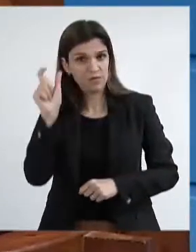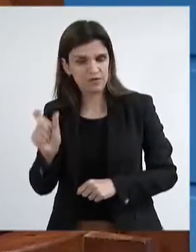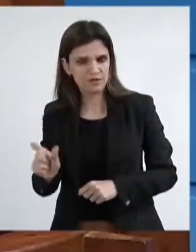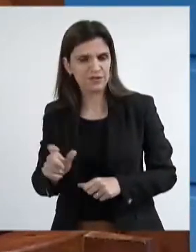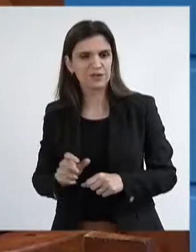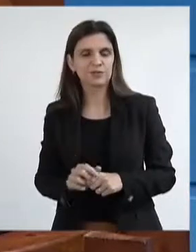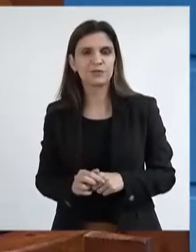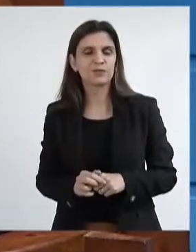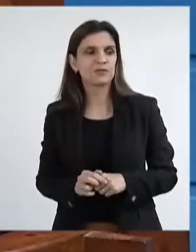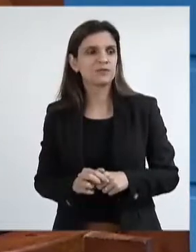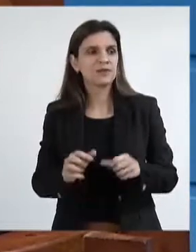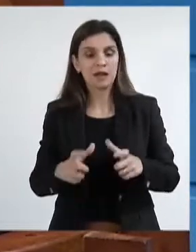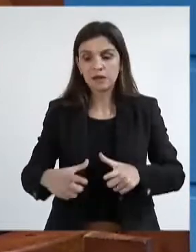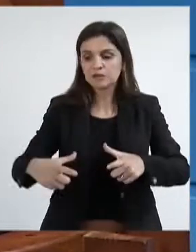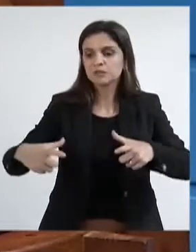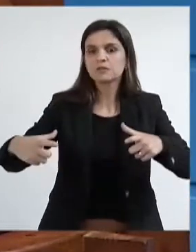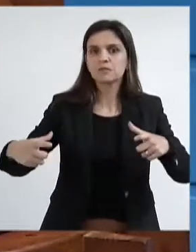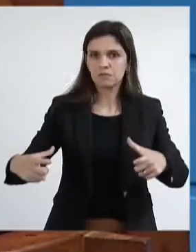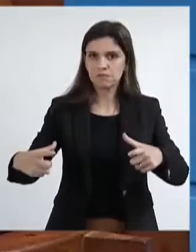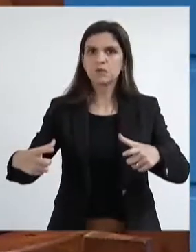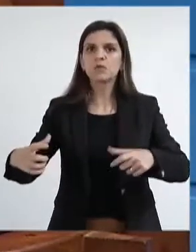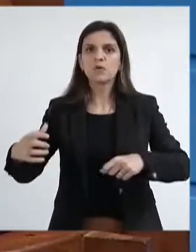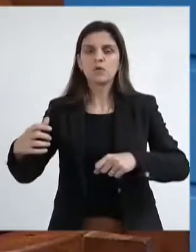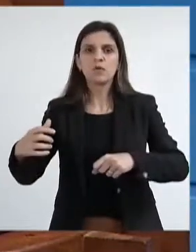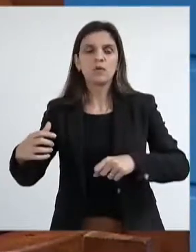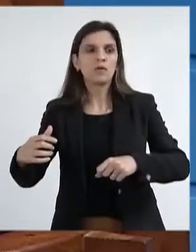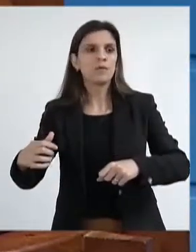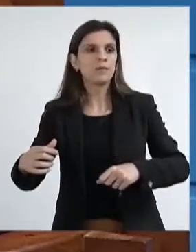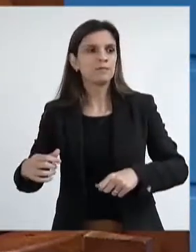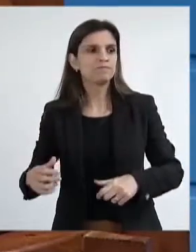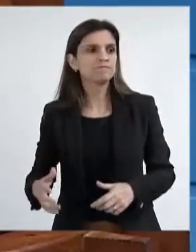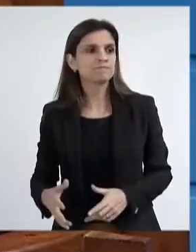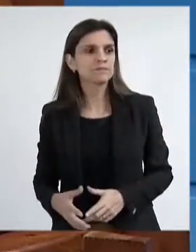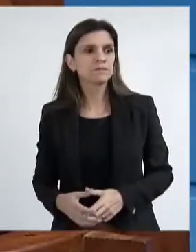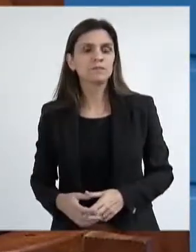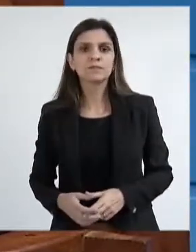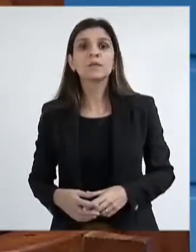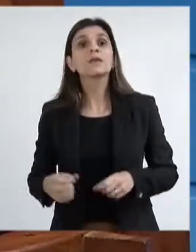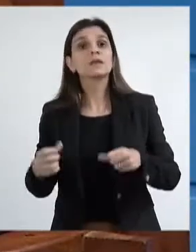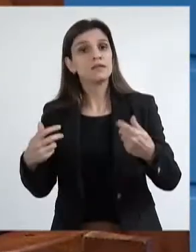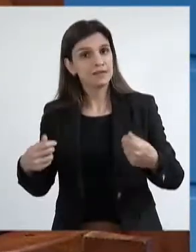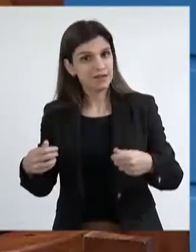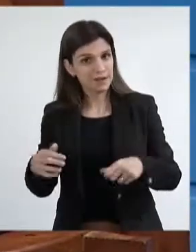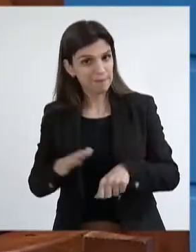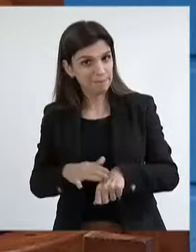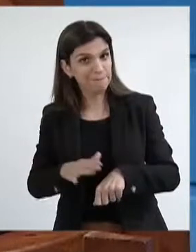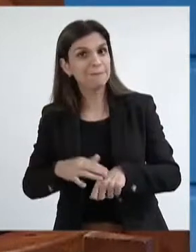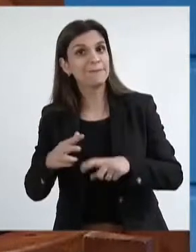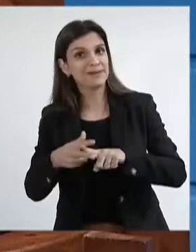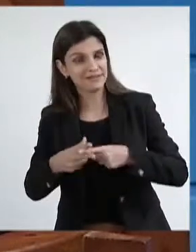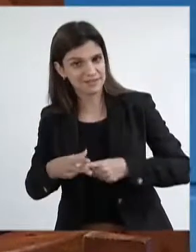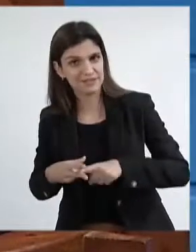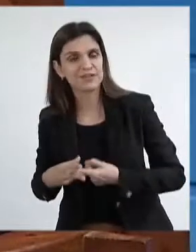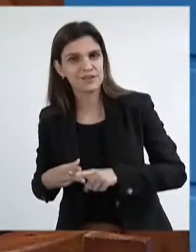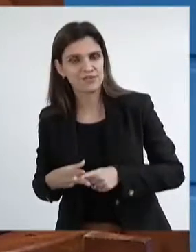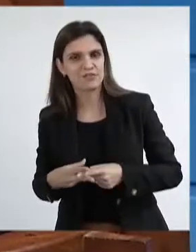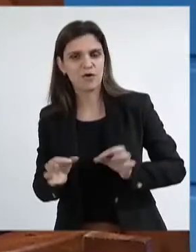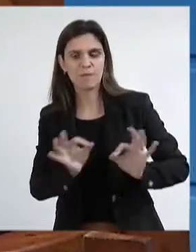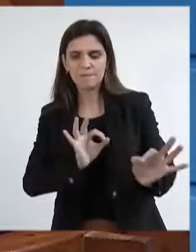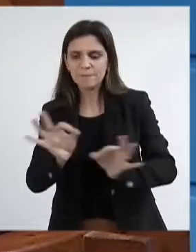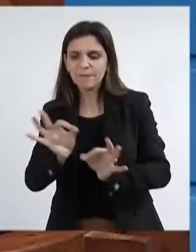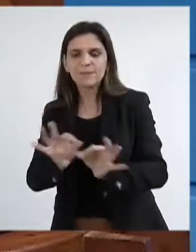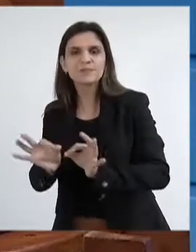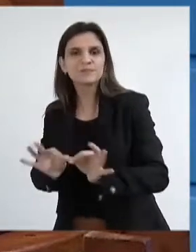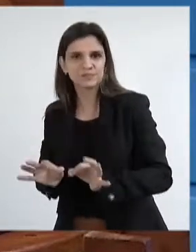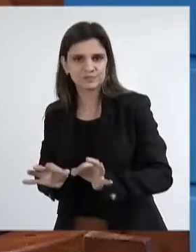condição melhor, não é o ideal, não é o que nossa população merece. Mas, com certeza, com essa reforma do Exército, vai ter essas adequações, vão